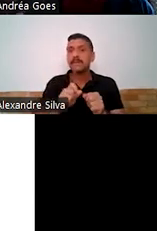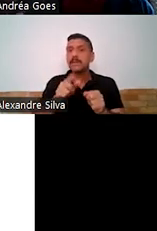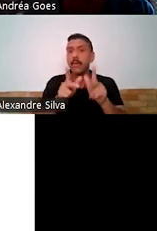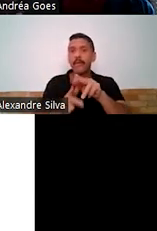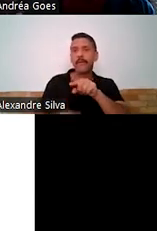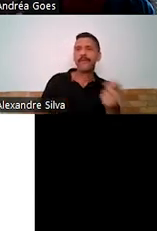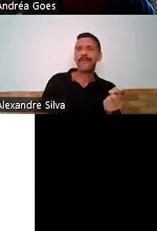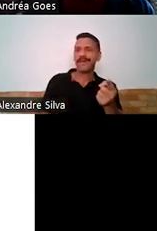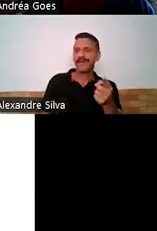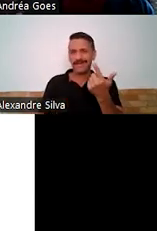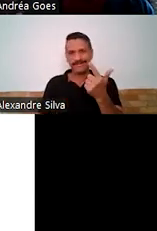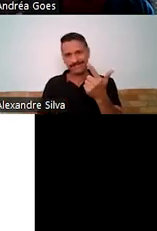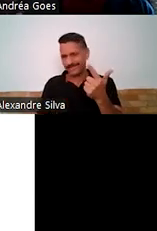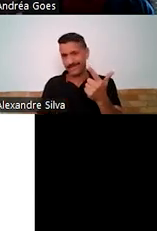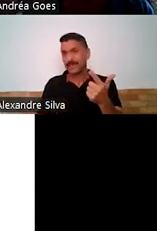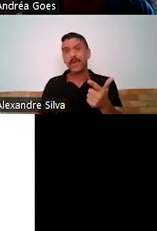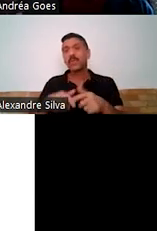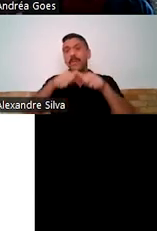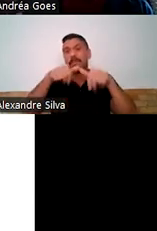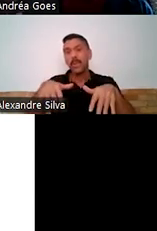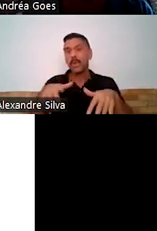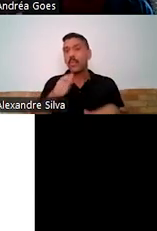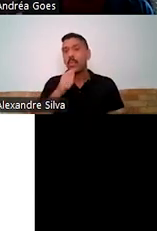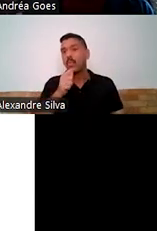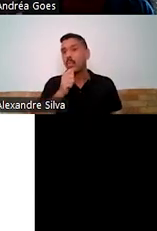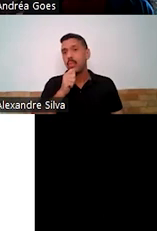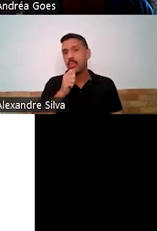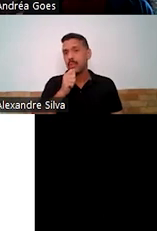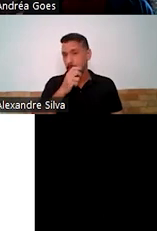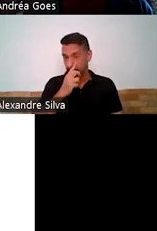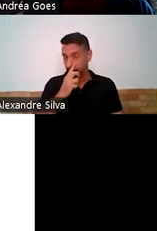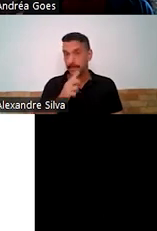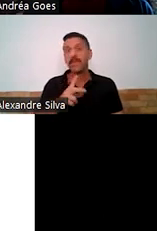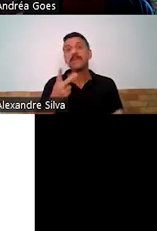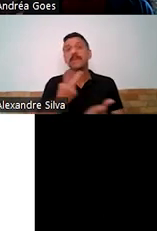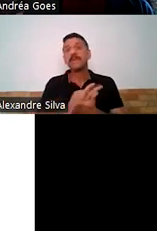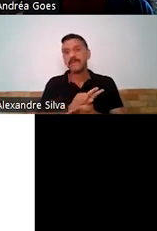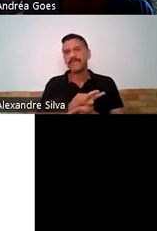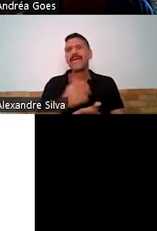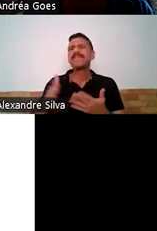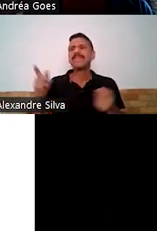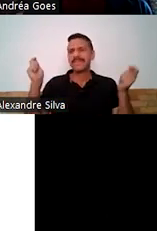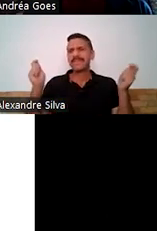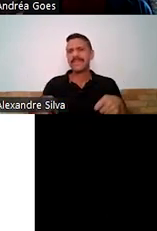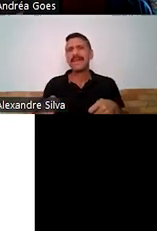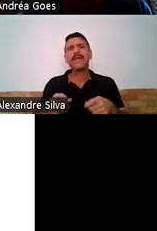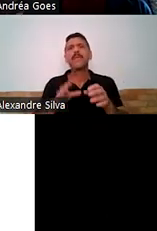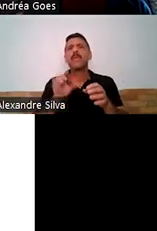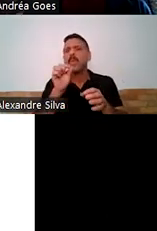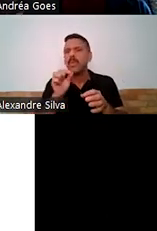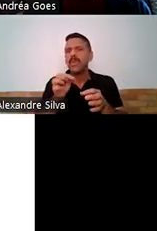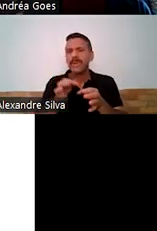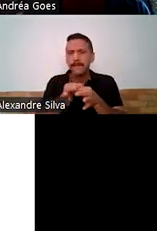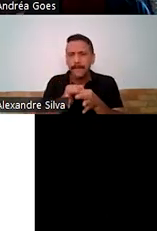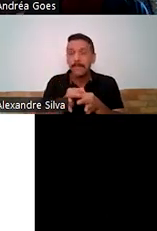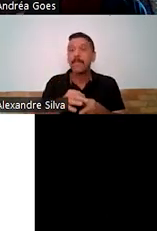Então, a gente não tinha essas ramificações nessas ervilhas. E aí sobra bastante espaço para as moléculas de água, que são essas